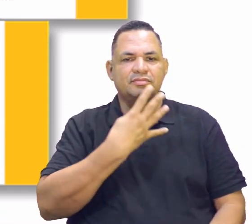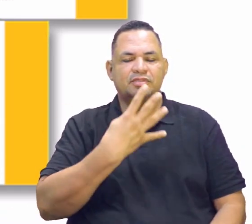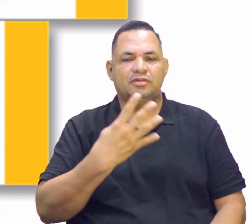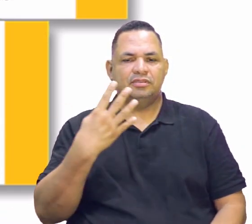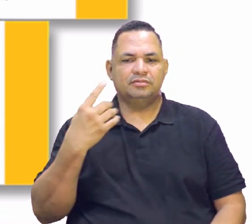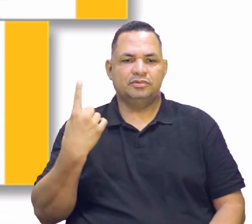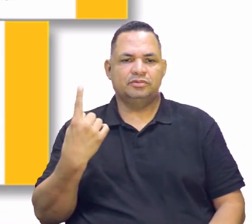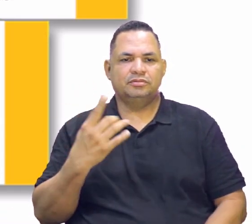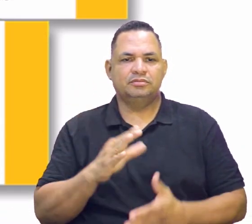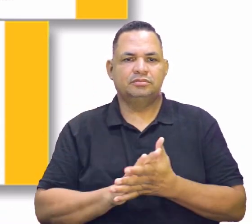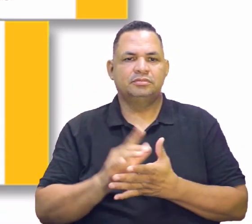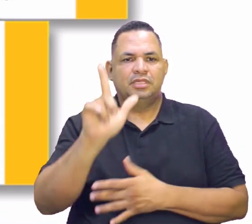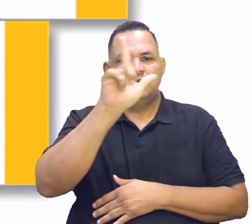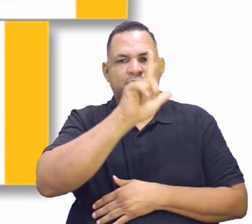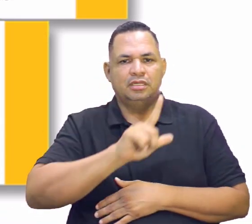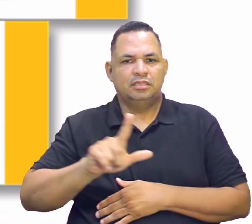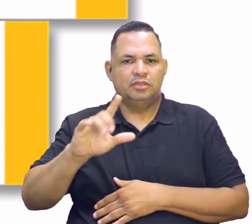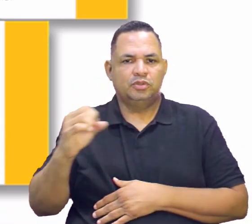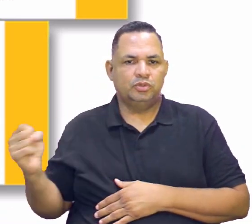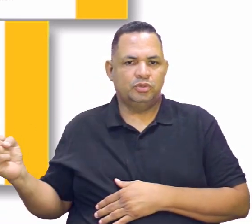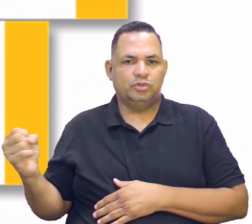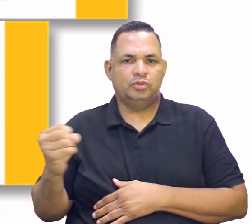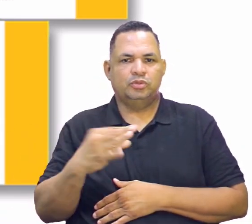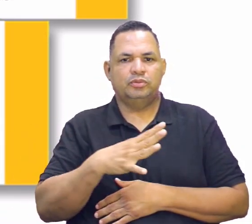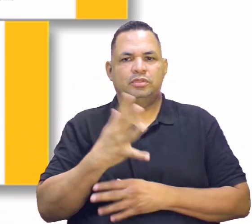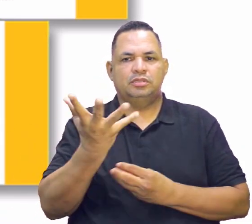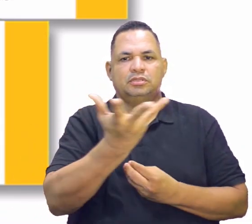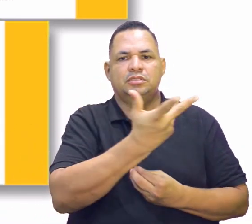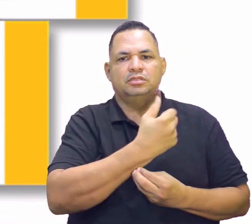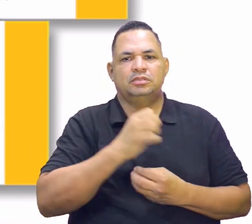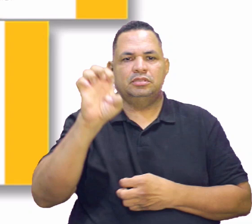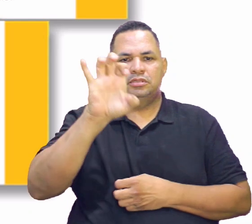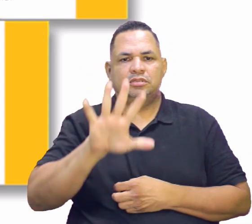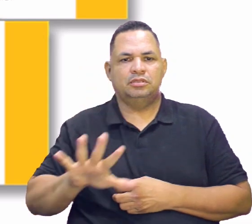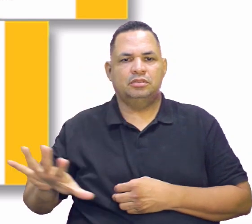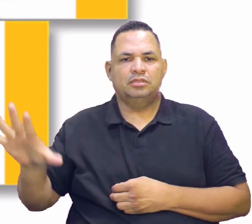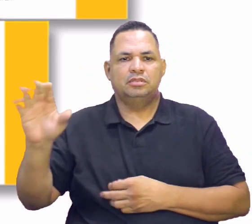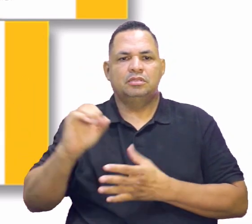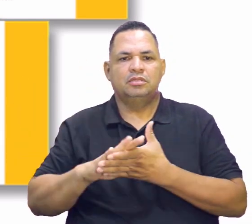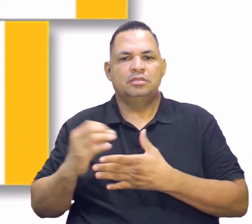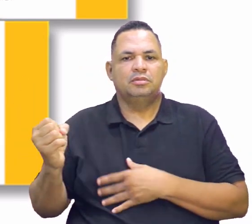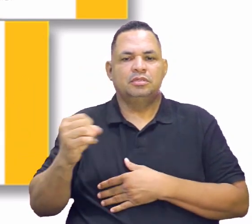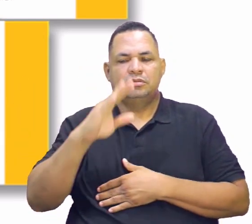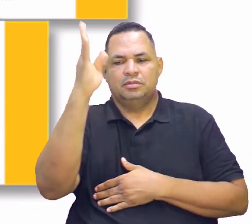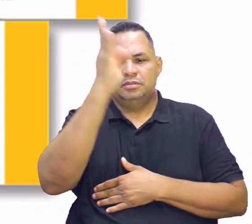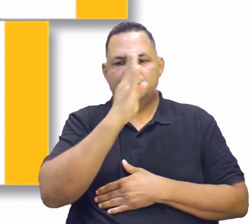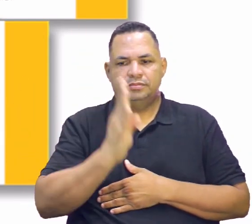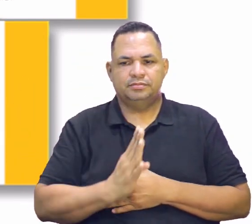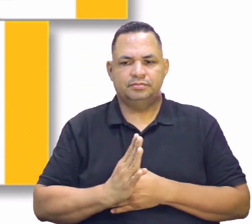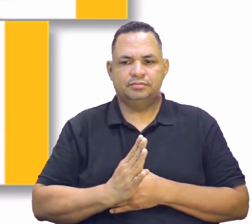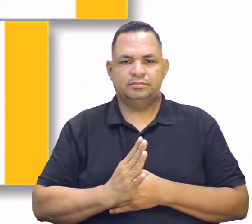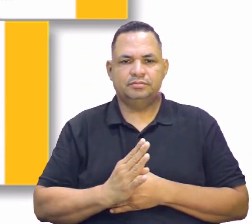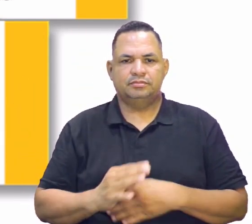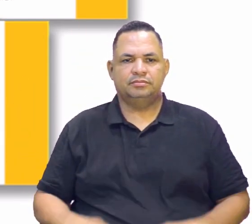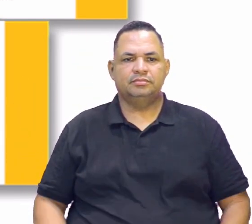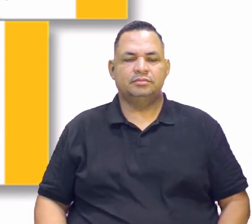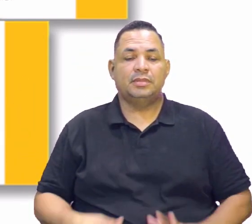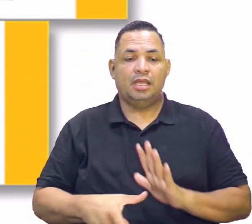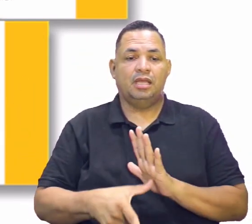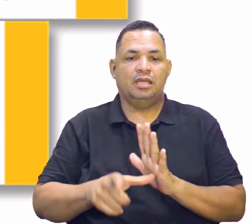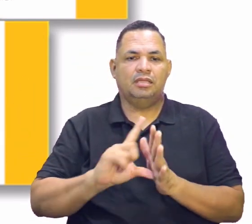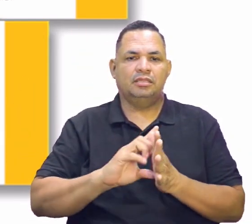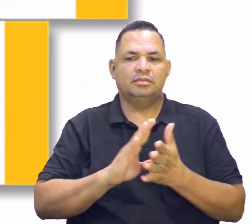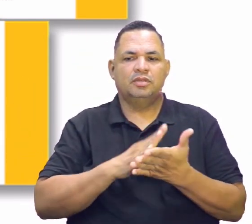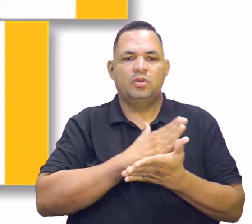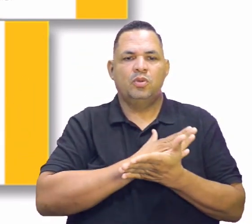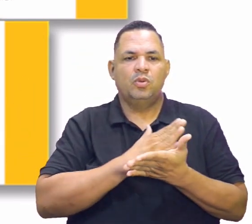ó, literaturas, vanguardas artísticas europeias e o modernismo brasileiro. Mas antes,